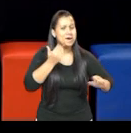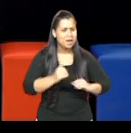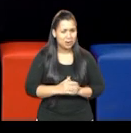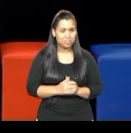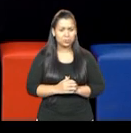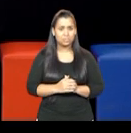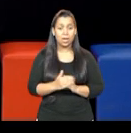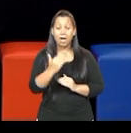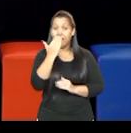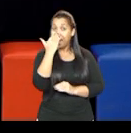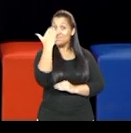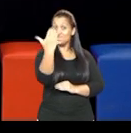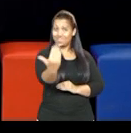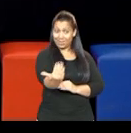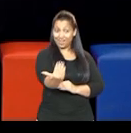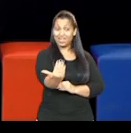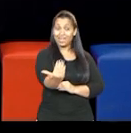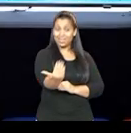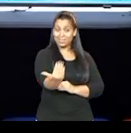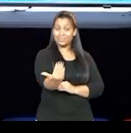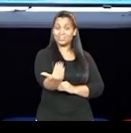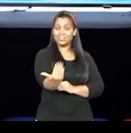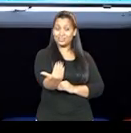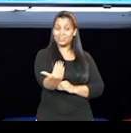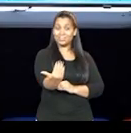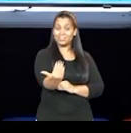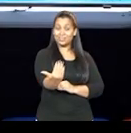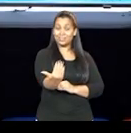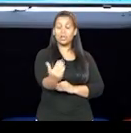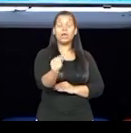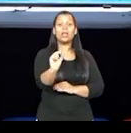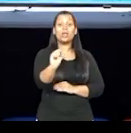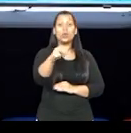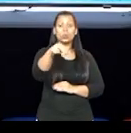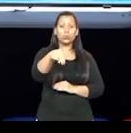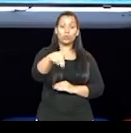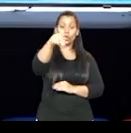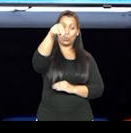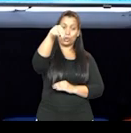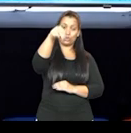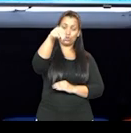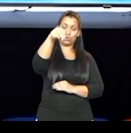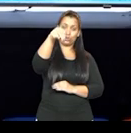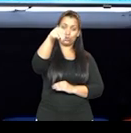frente do ajudante vai ter que ter o norte.